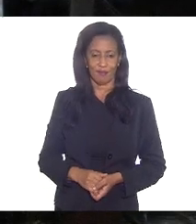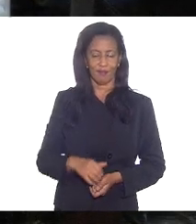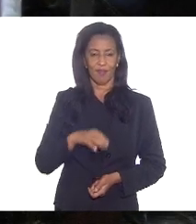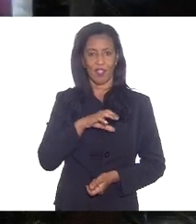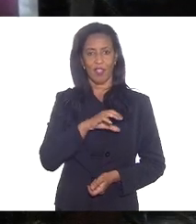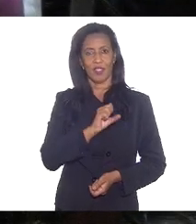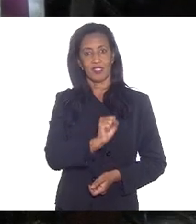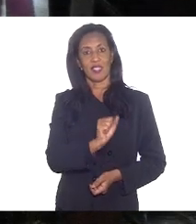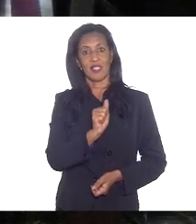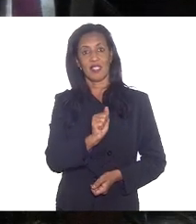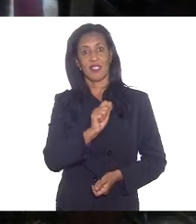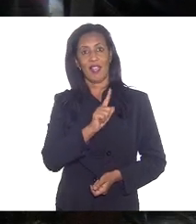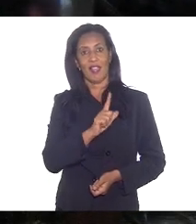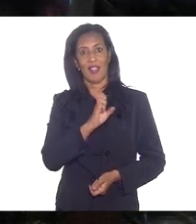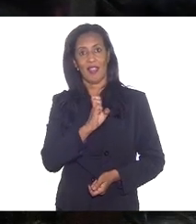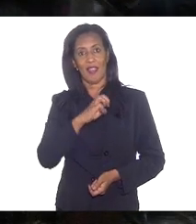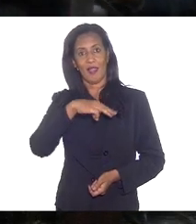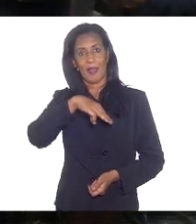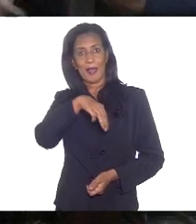Coronel Salema.